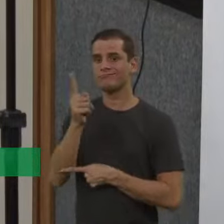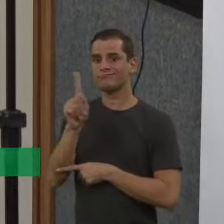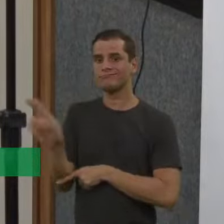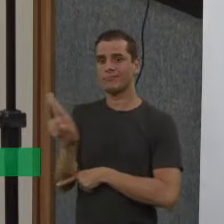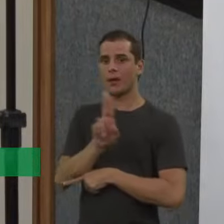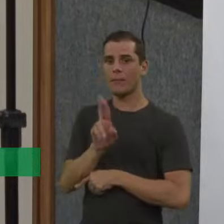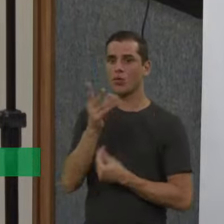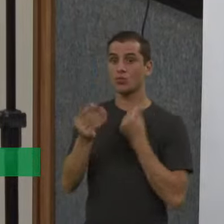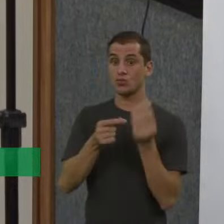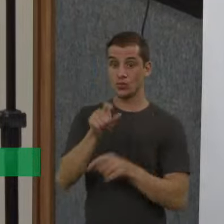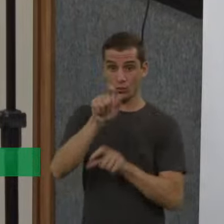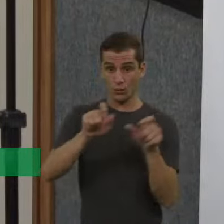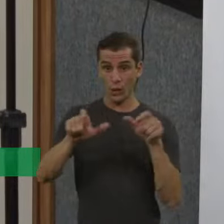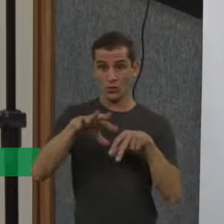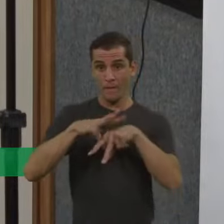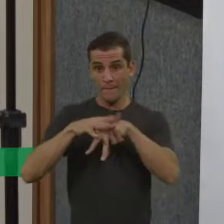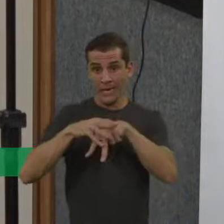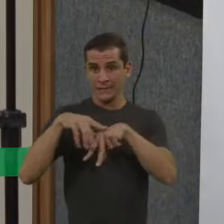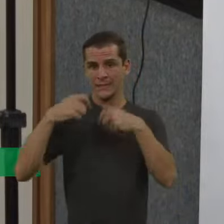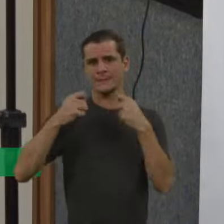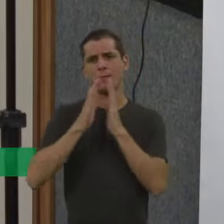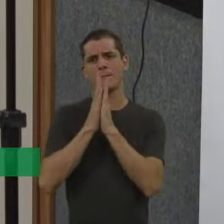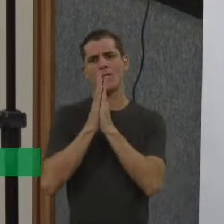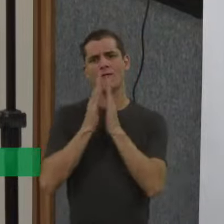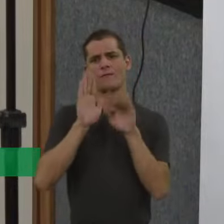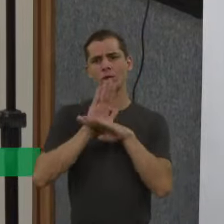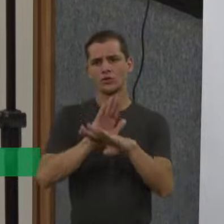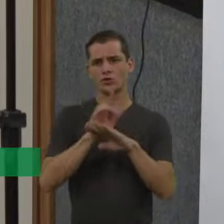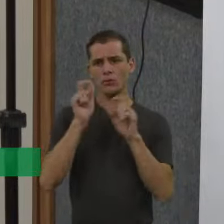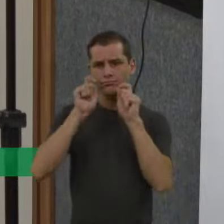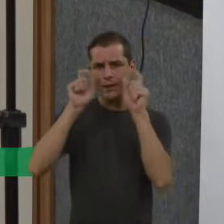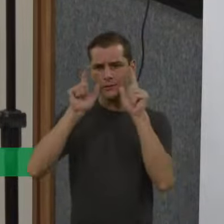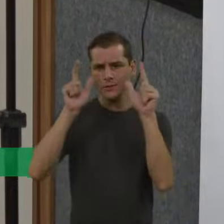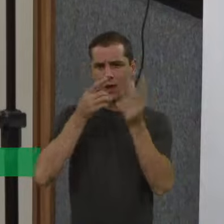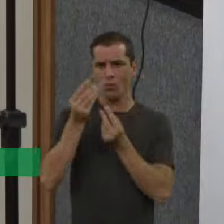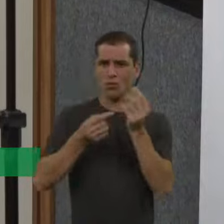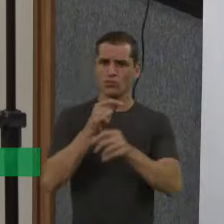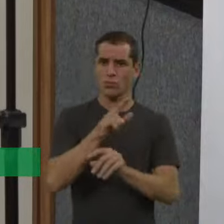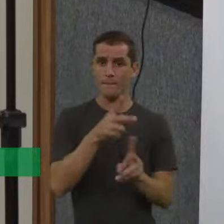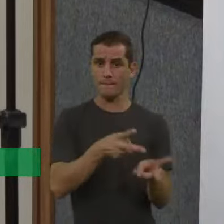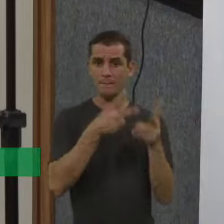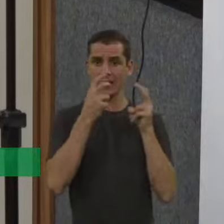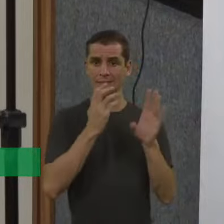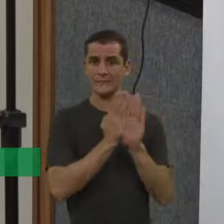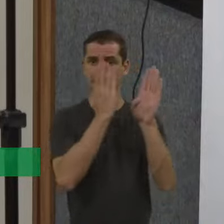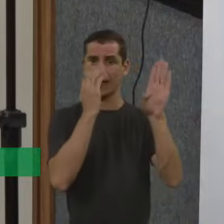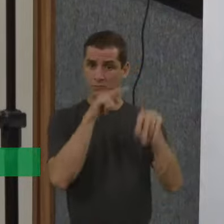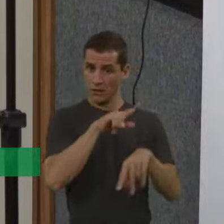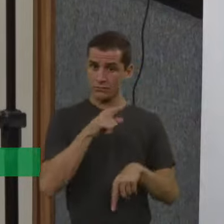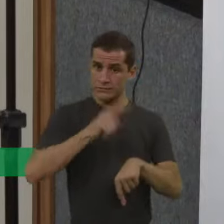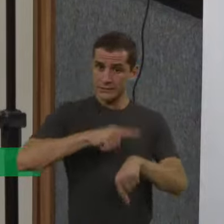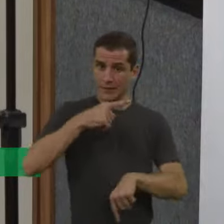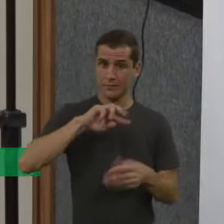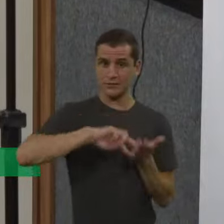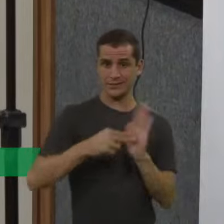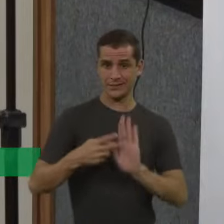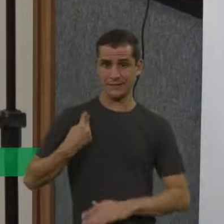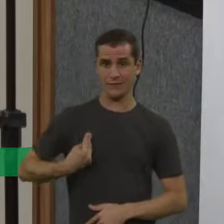pacientes assim também, por favor, ajudem, né? Fiquem atentos a esse diagnóstico, porque tempo é vida. Essas